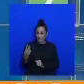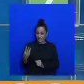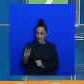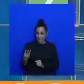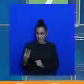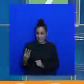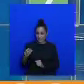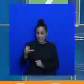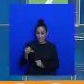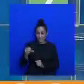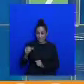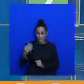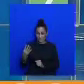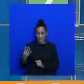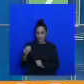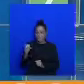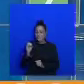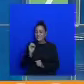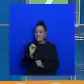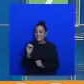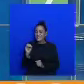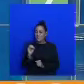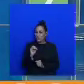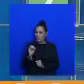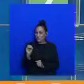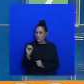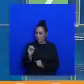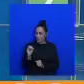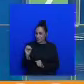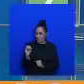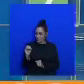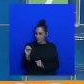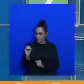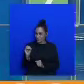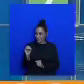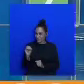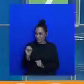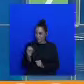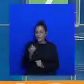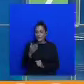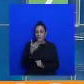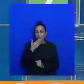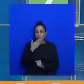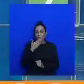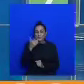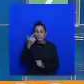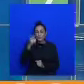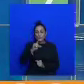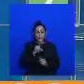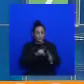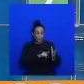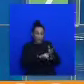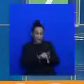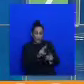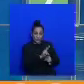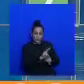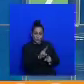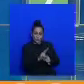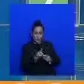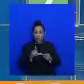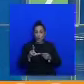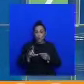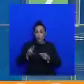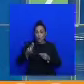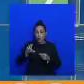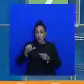43, 94 e 00. Vou pedir novamente a confirmação dos auditores populares,